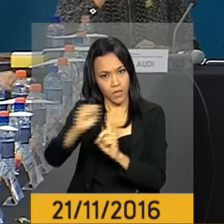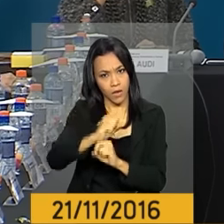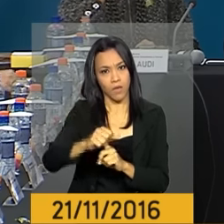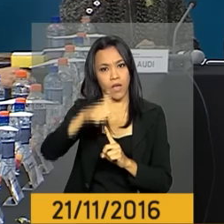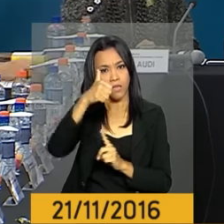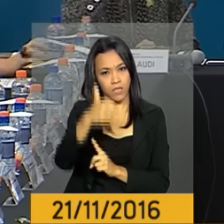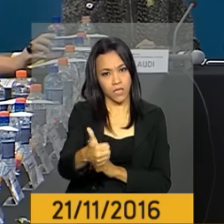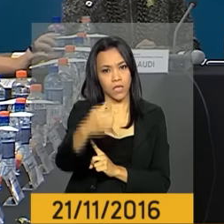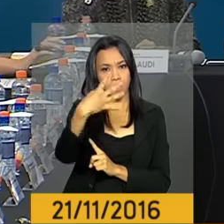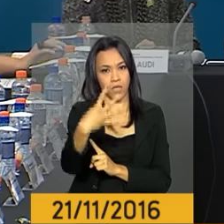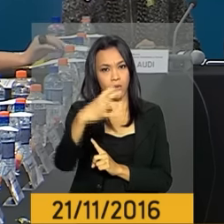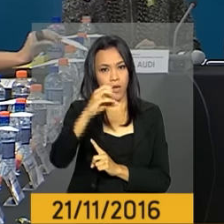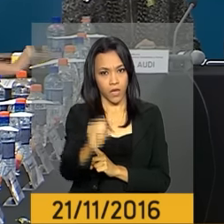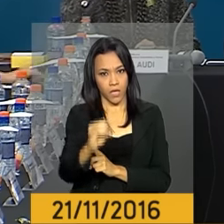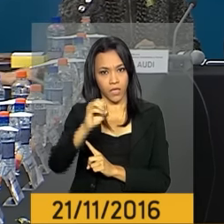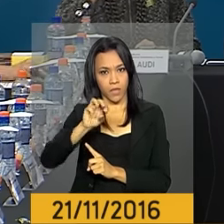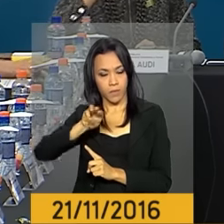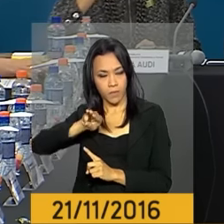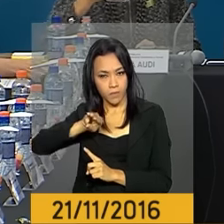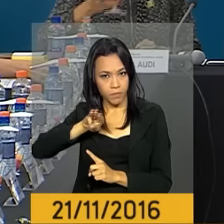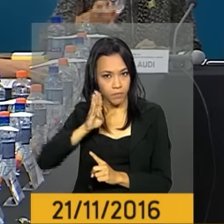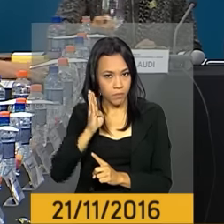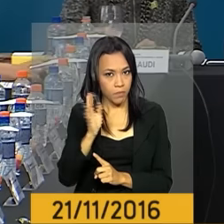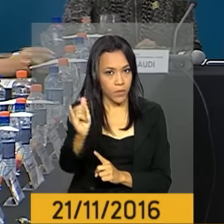bilhões de reais.